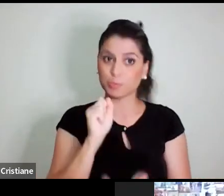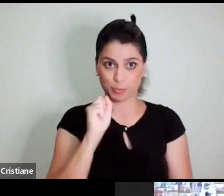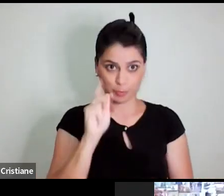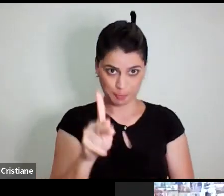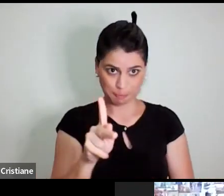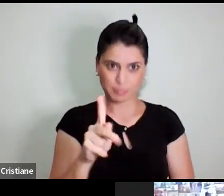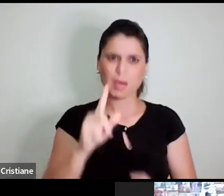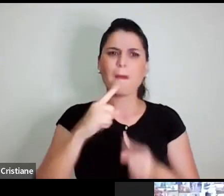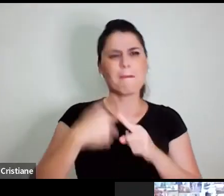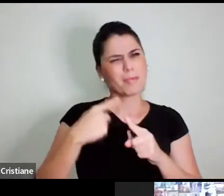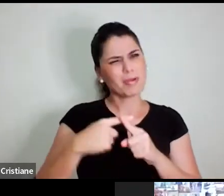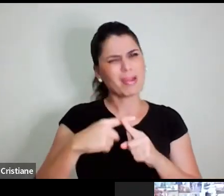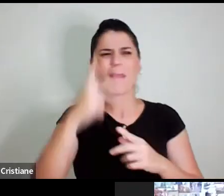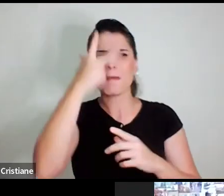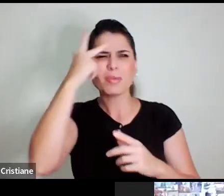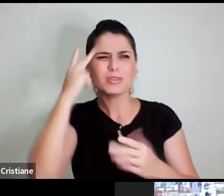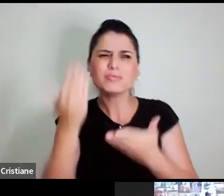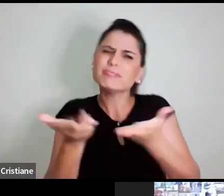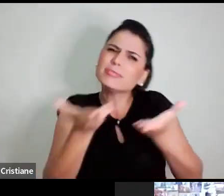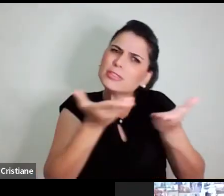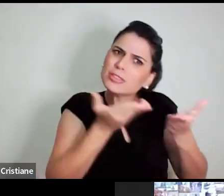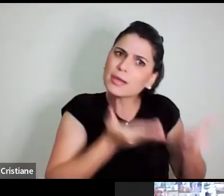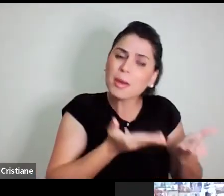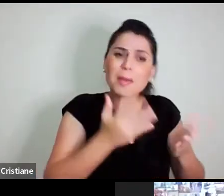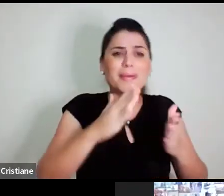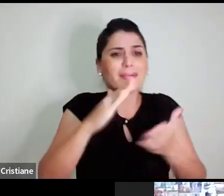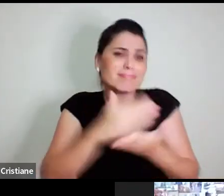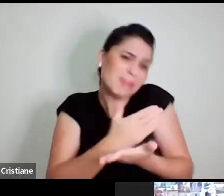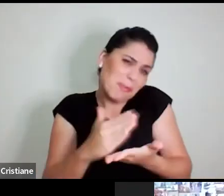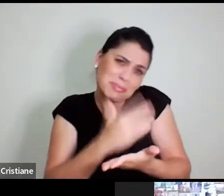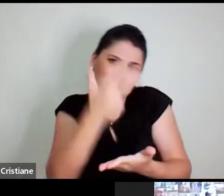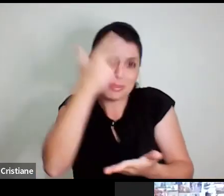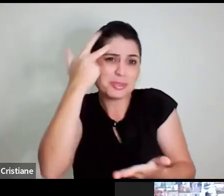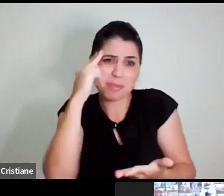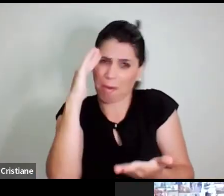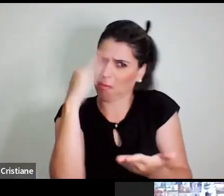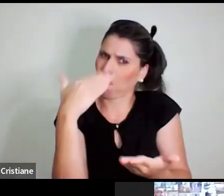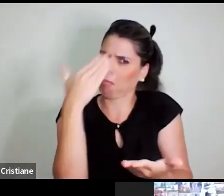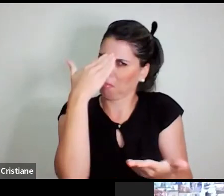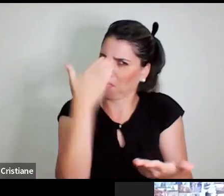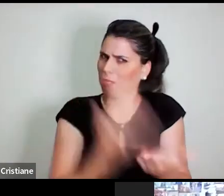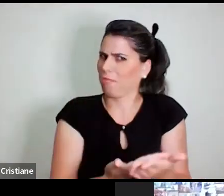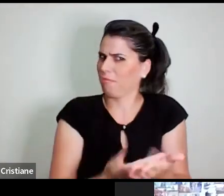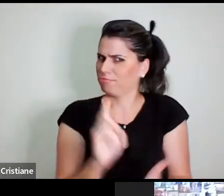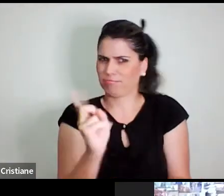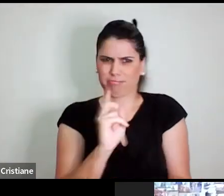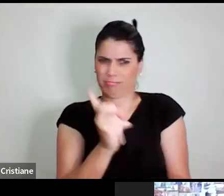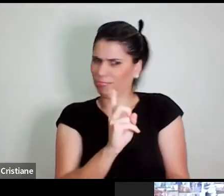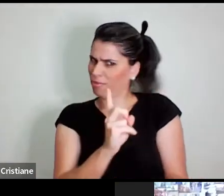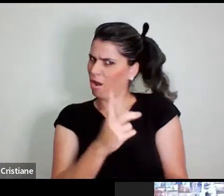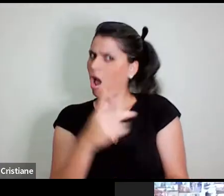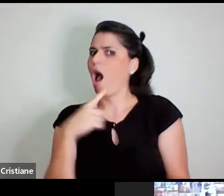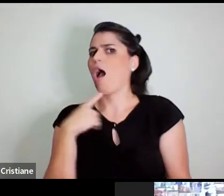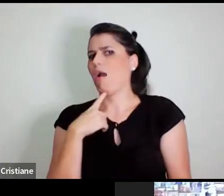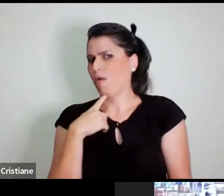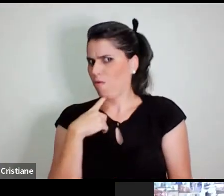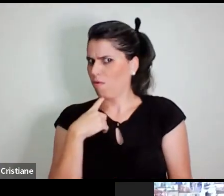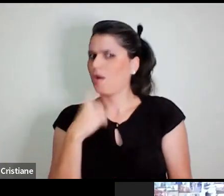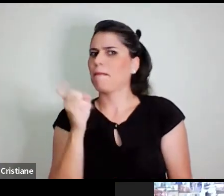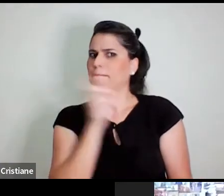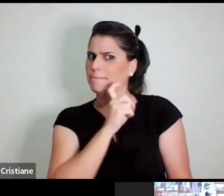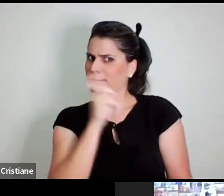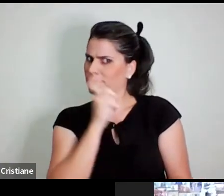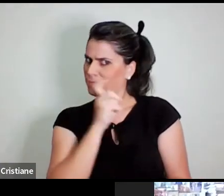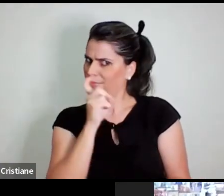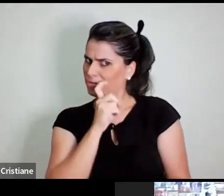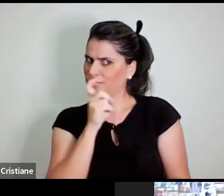as comprovações, depoimentos e não acredita. Fica assim, será que isso não é combinado? Porque tem gente que ainda acha que a gente combina, depois de